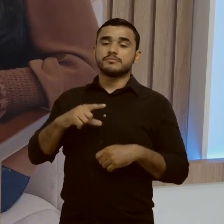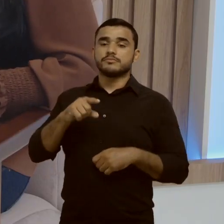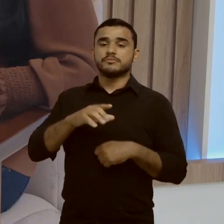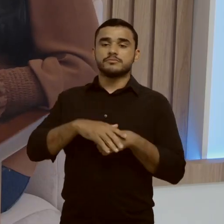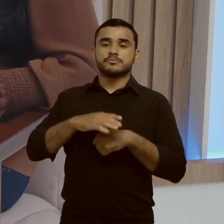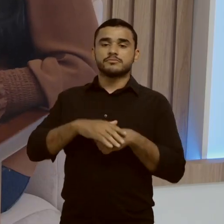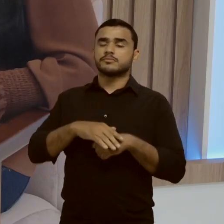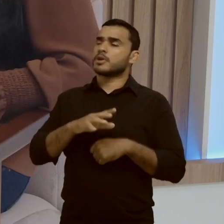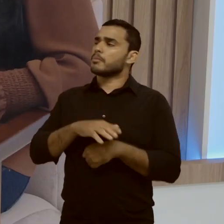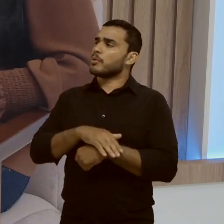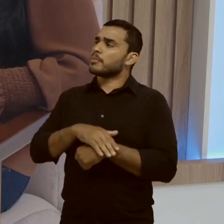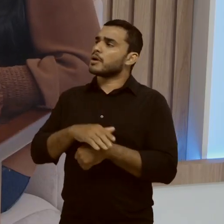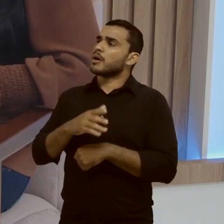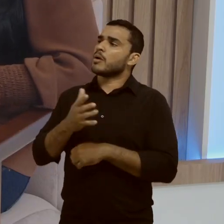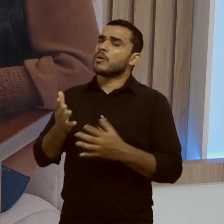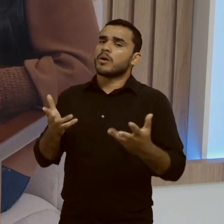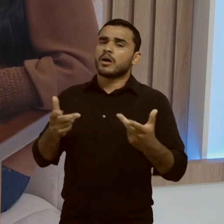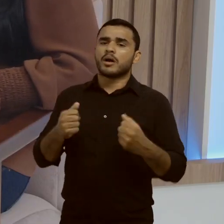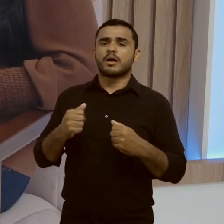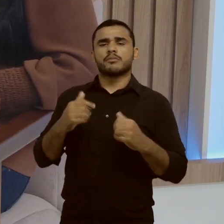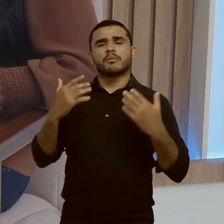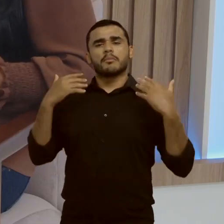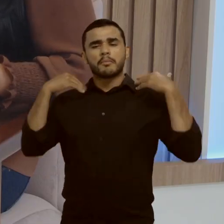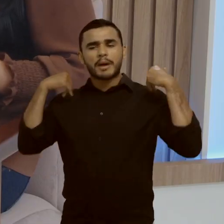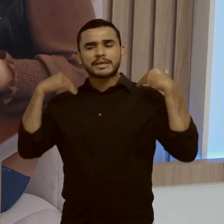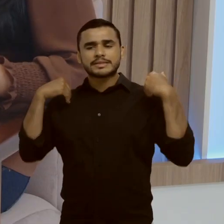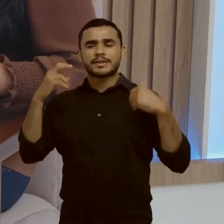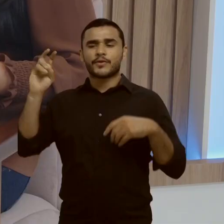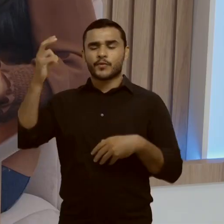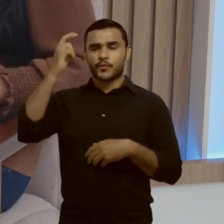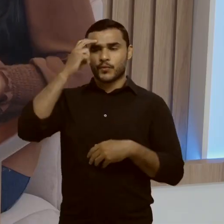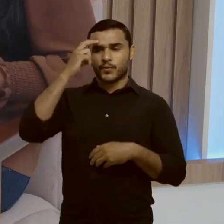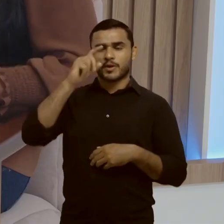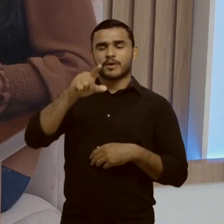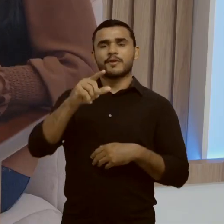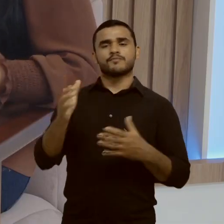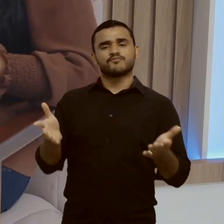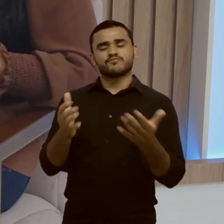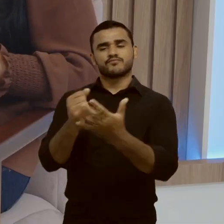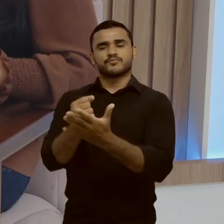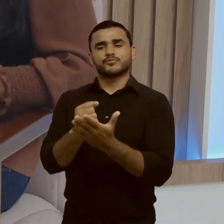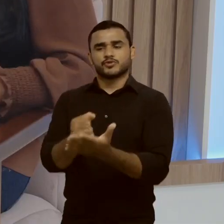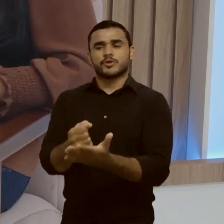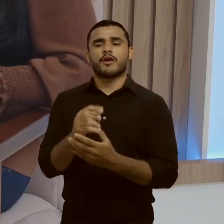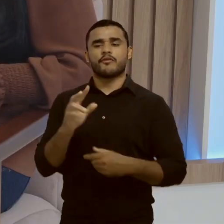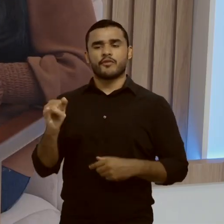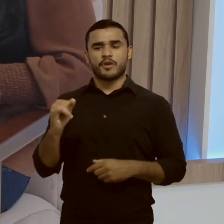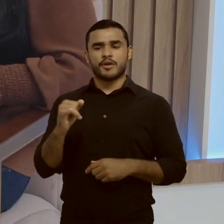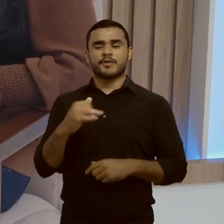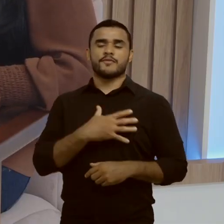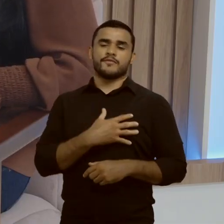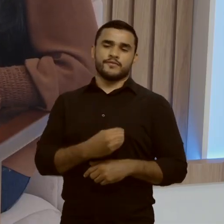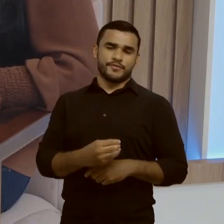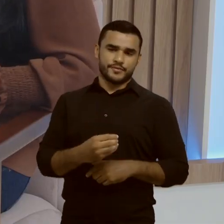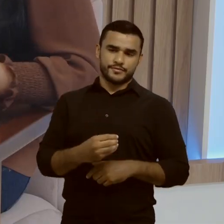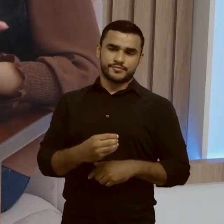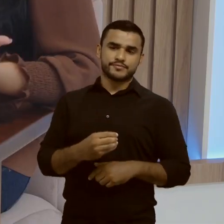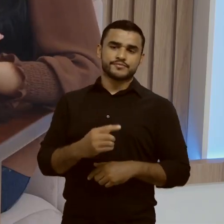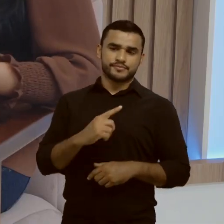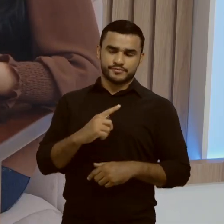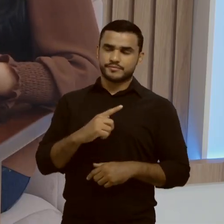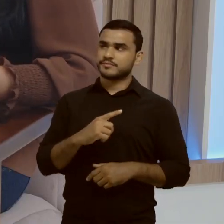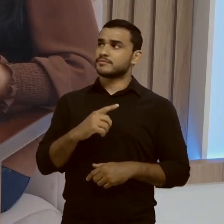de qualidade, passeios culturais, vocês vão estar contribuindo muito para o repertório dos seus filhos, para que eles